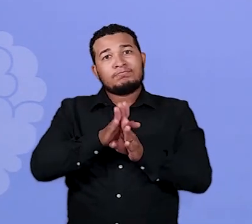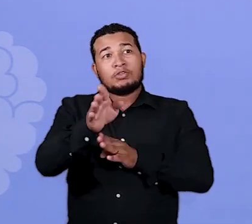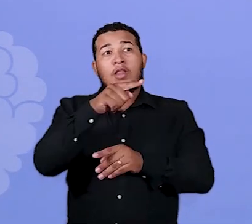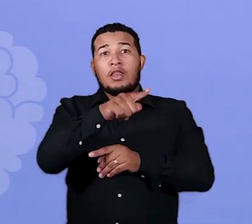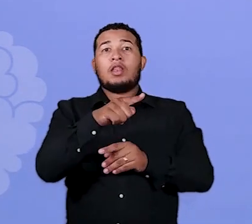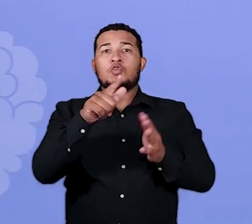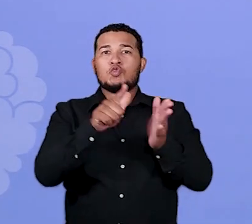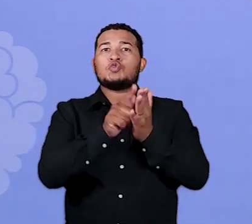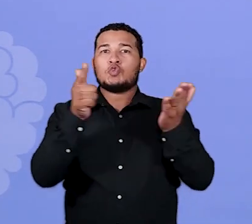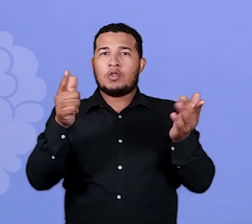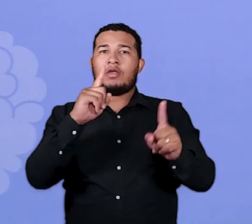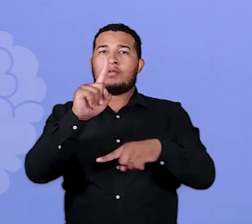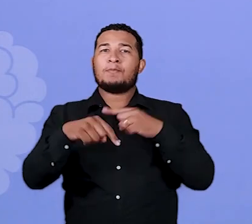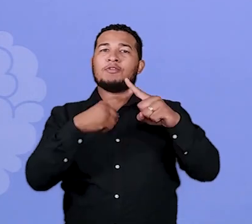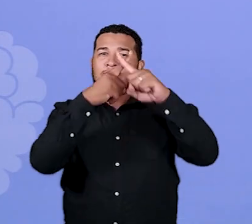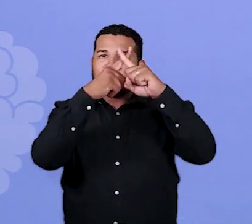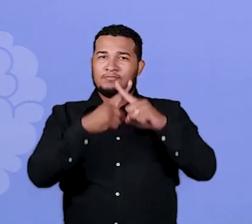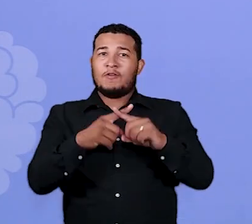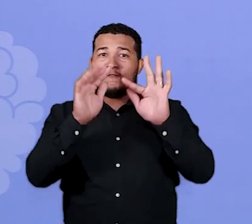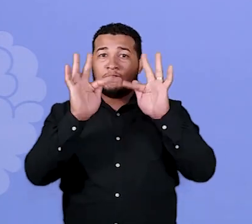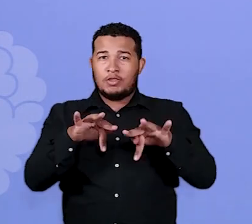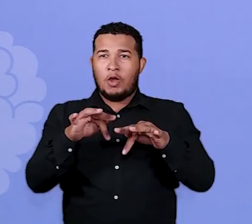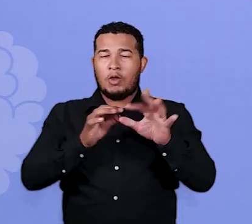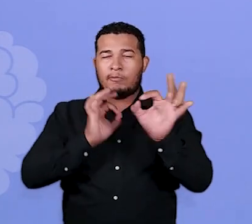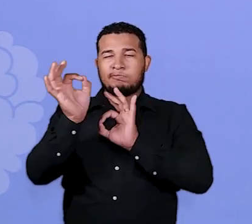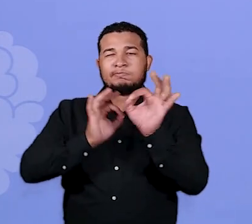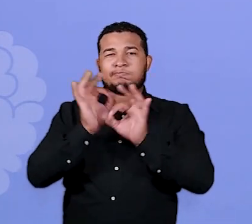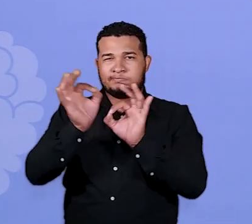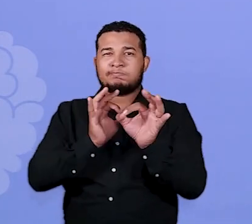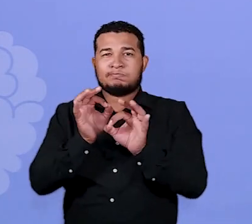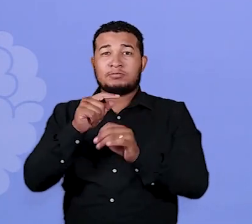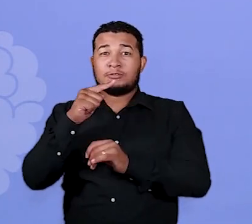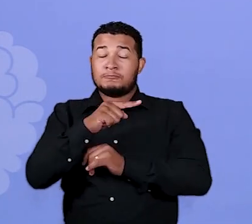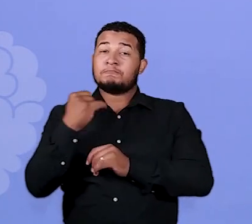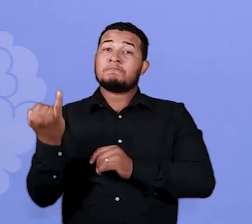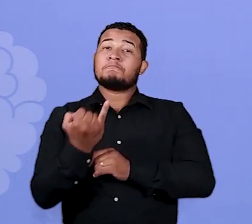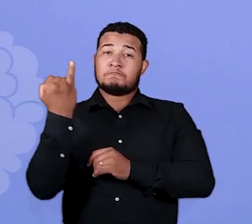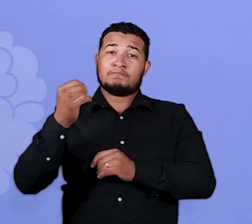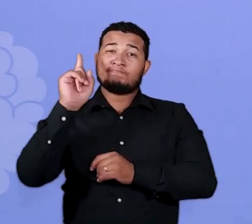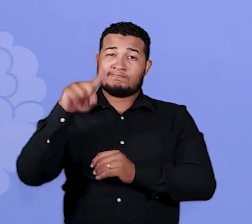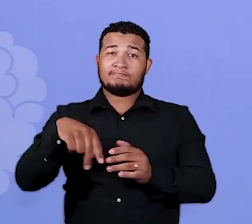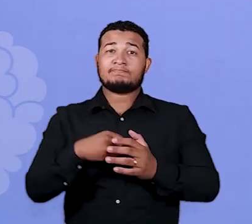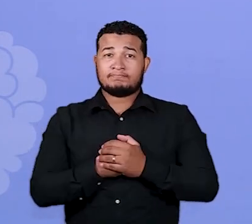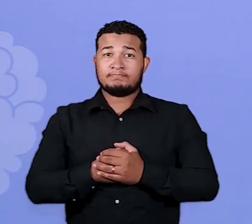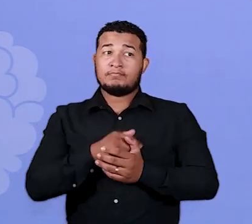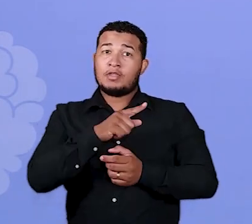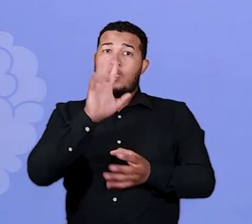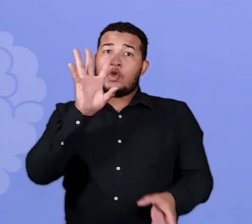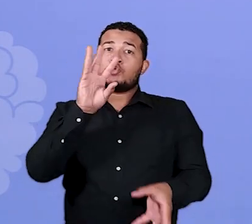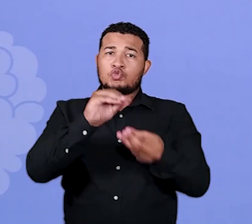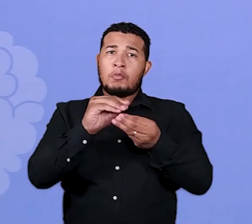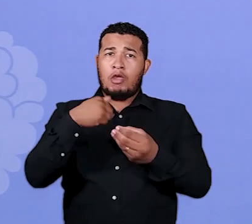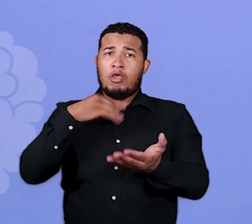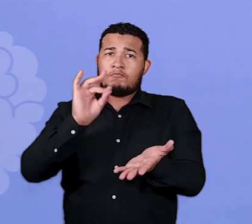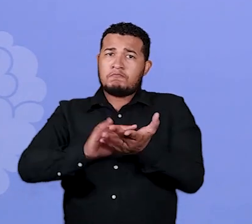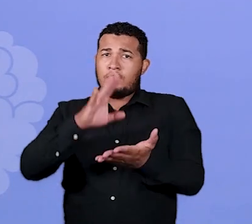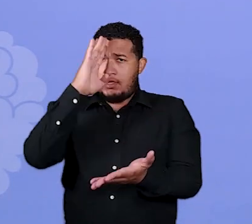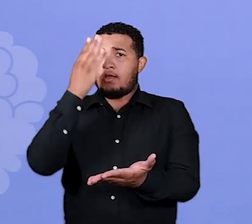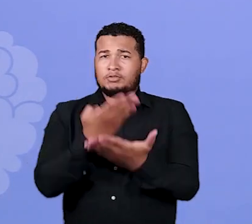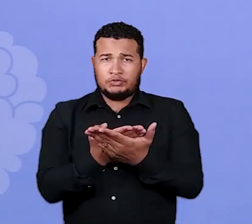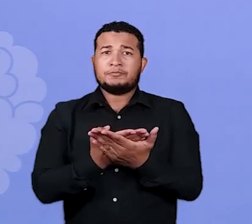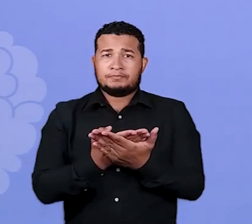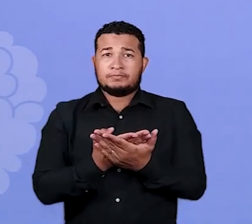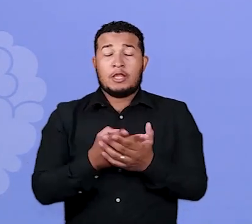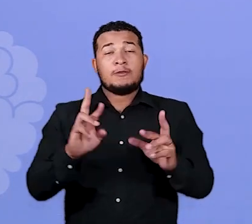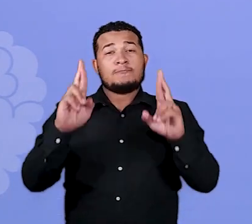você nessa aula, eu espero ter te estimulado para você conhecer mais esse jogo, que você possa buscar elaborar o seu projeto de vida